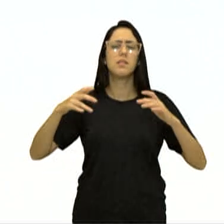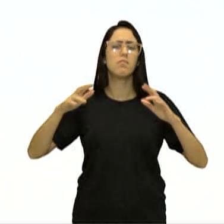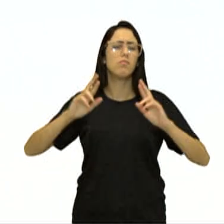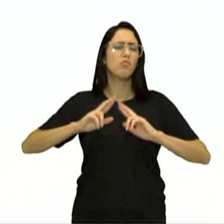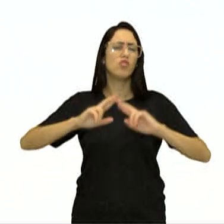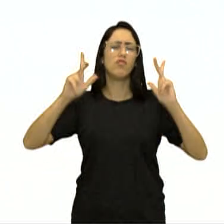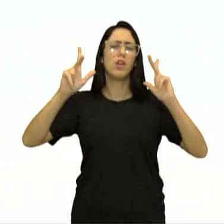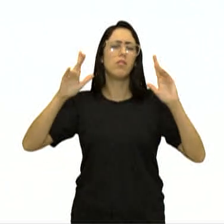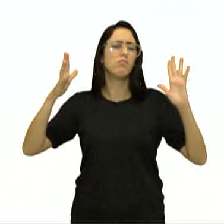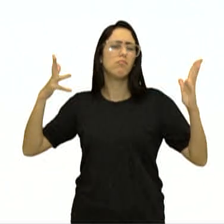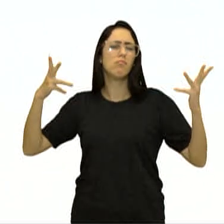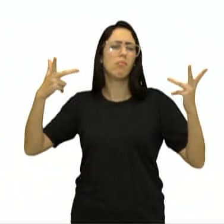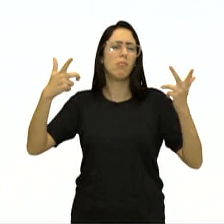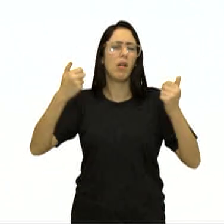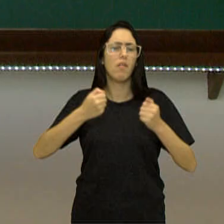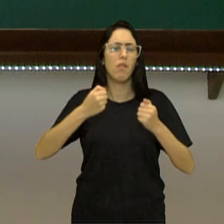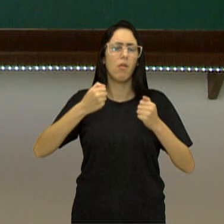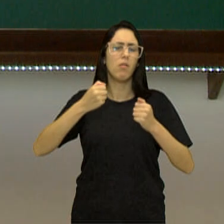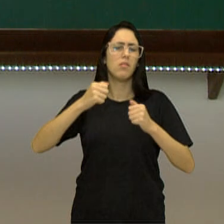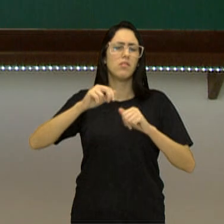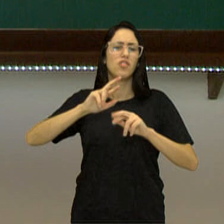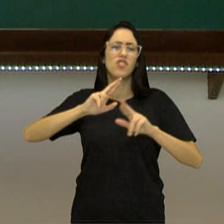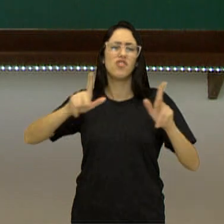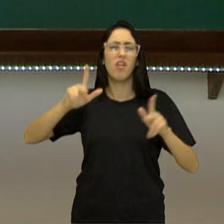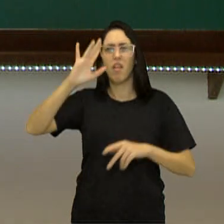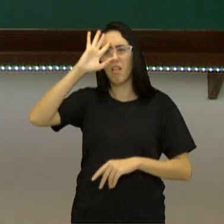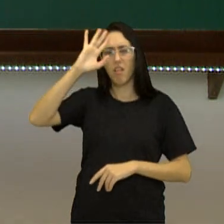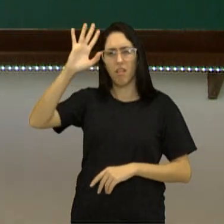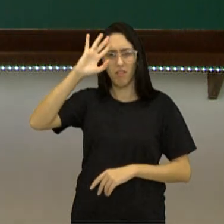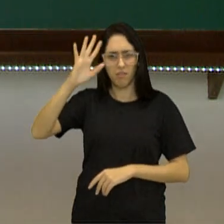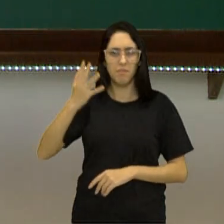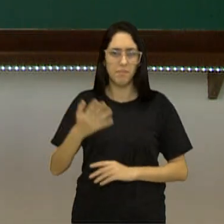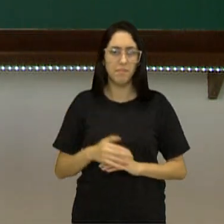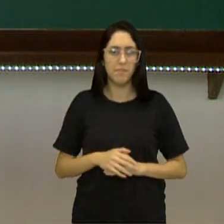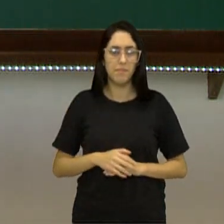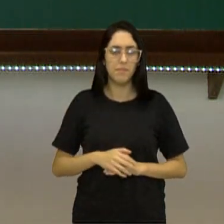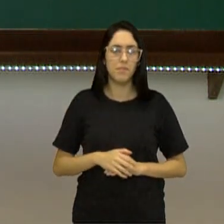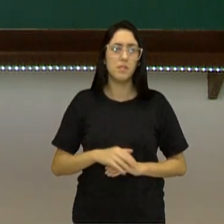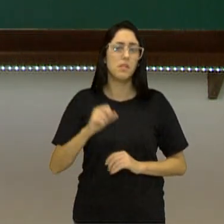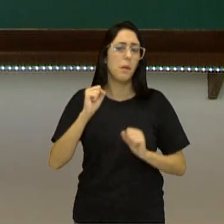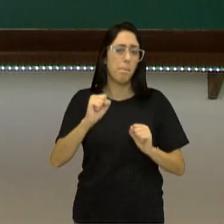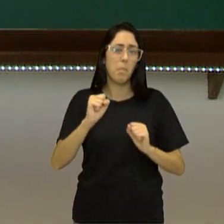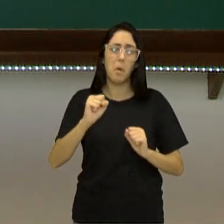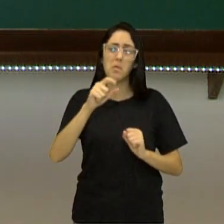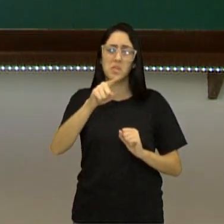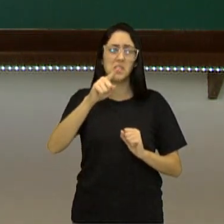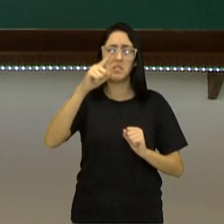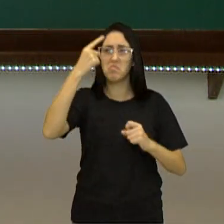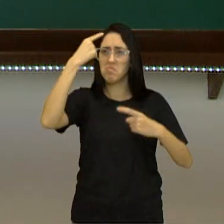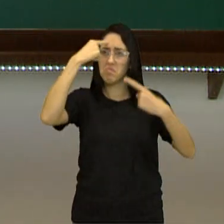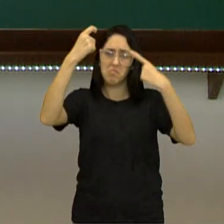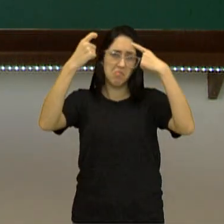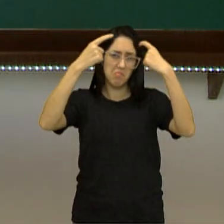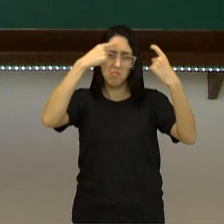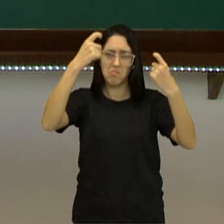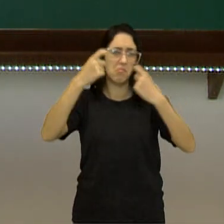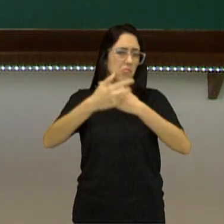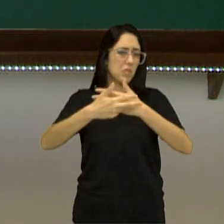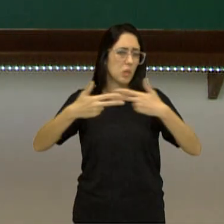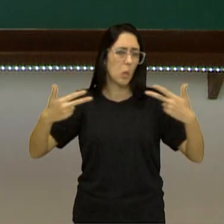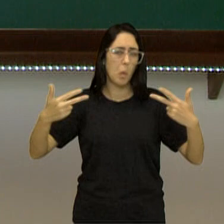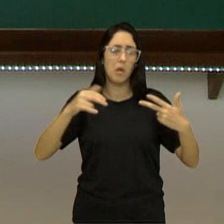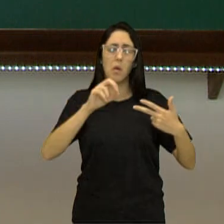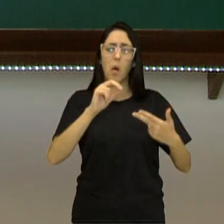fantástico? Tudo que foge da realidade. Então, seres imaginários, objetos que não